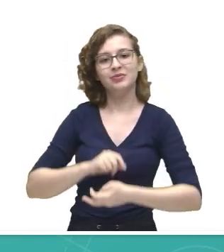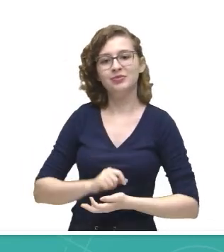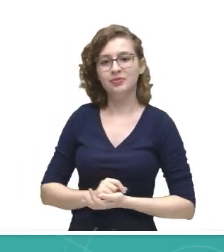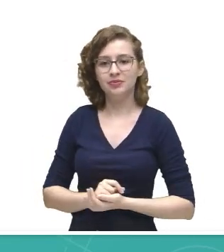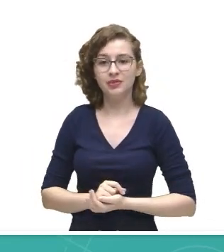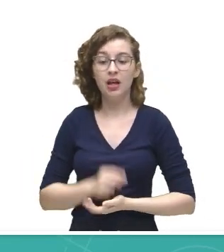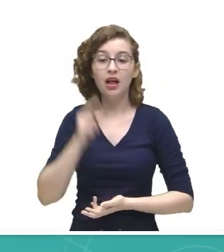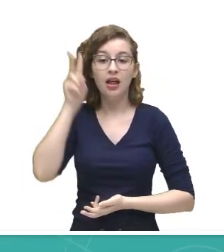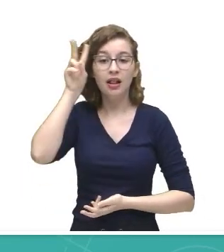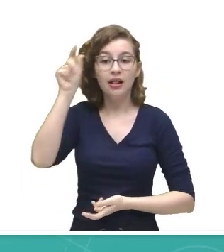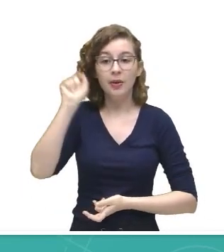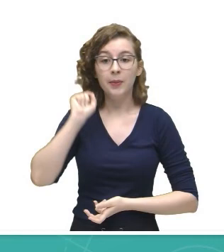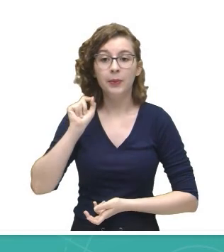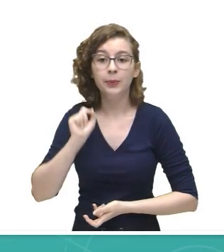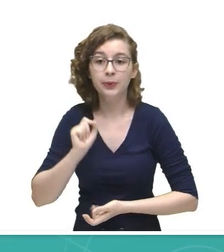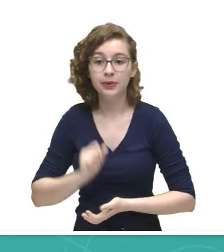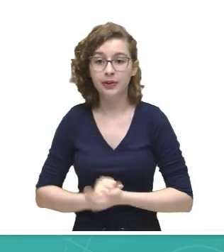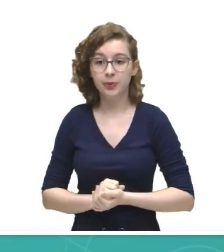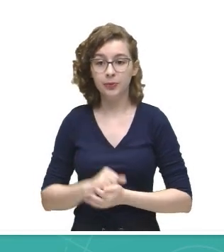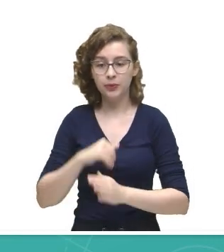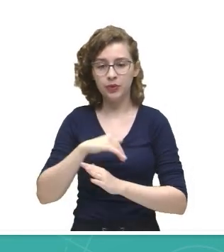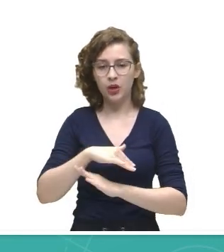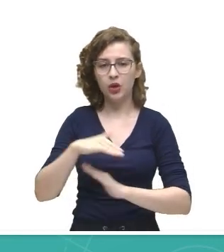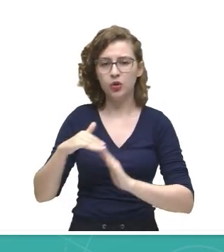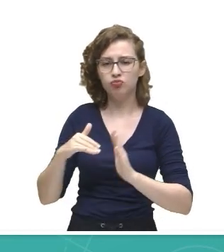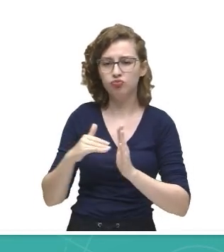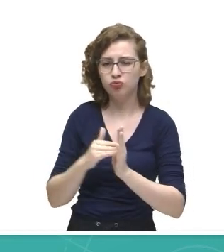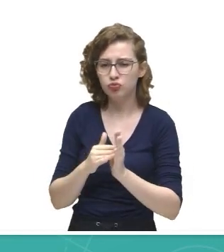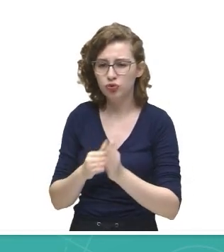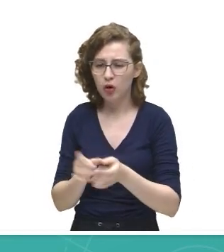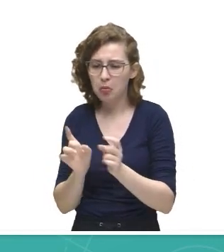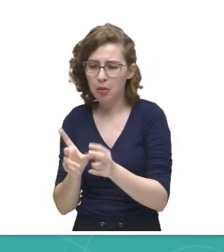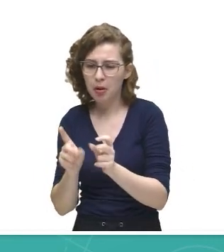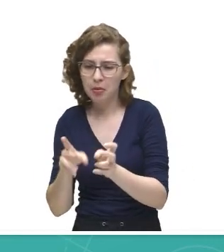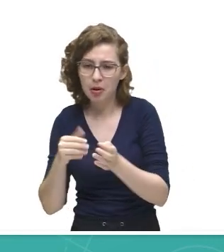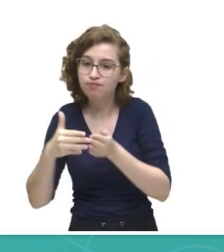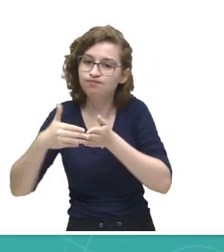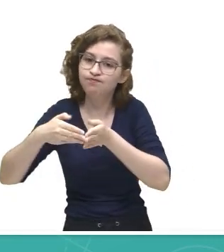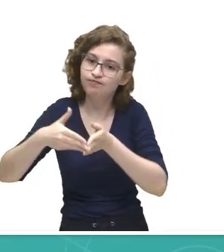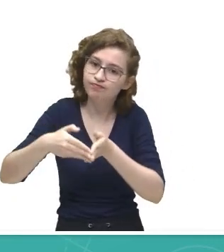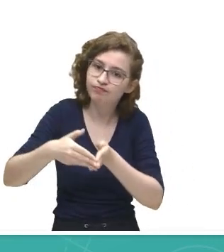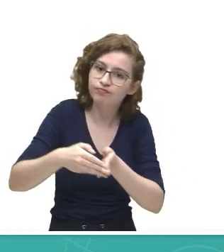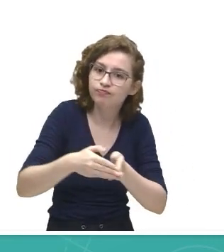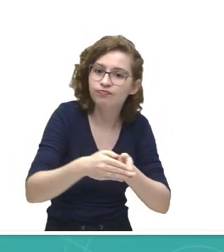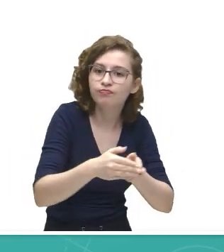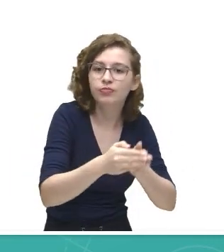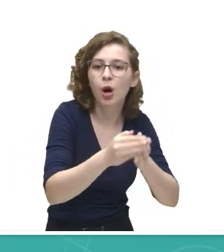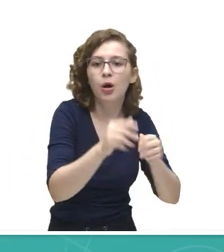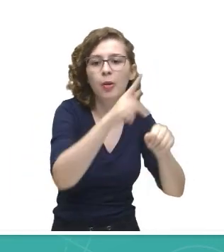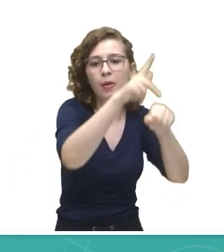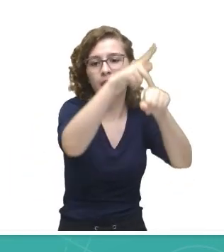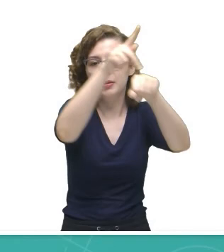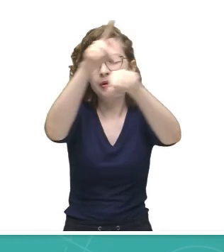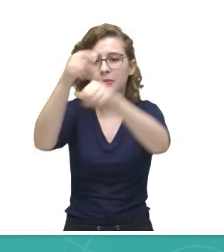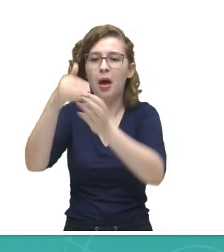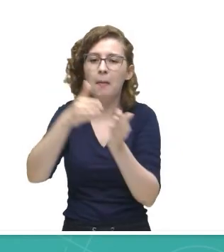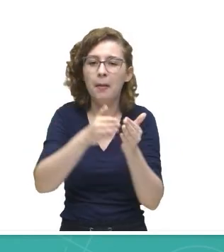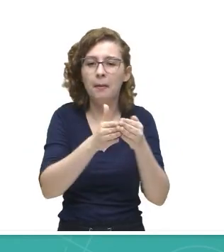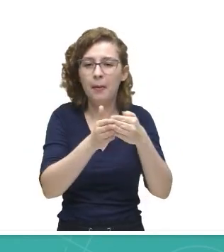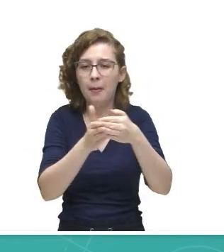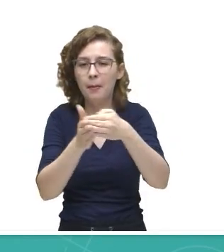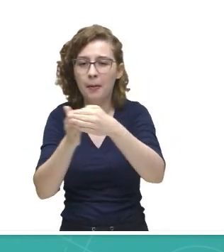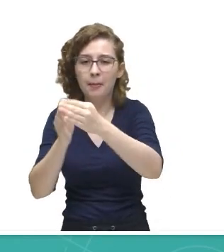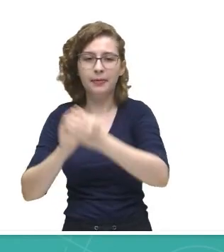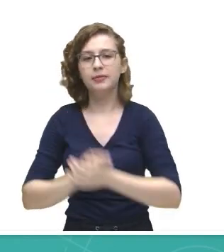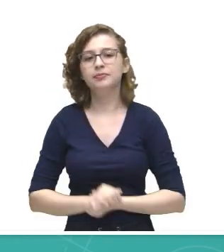eram levados ali, né, além mar. Então, era através do mar que esses produtos eram levados. Um outro